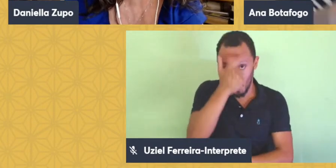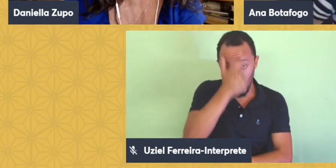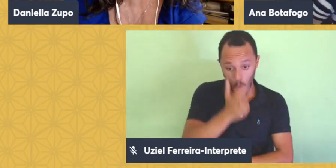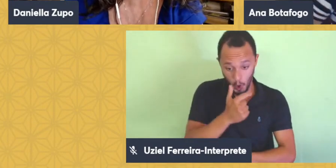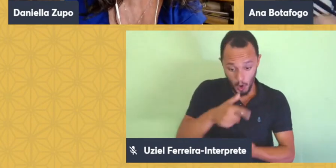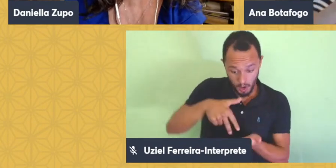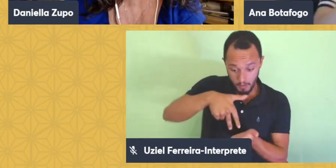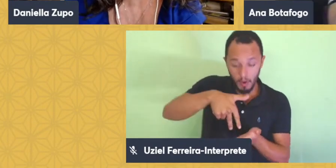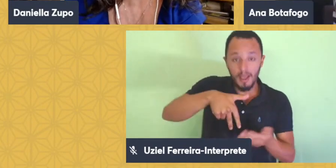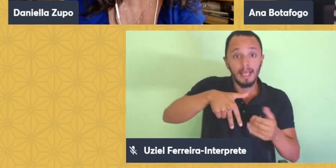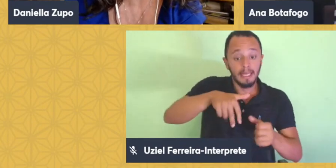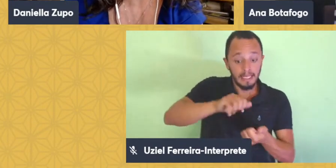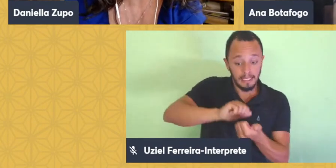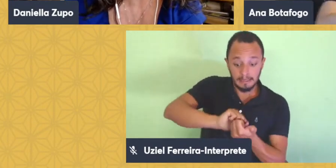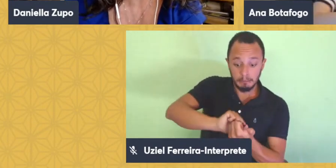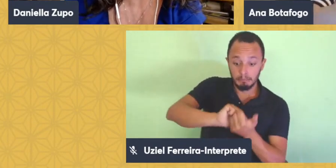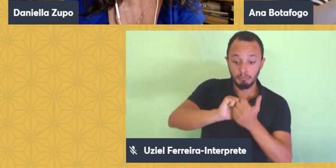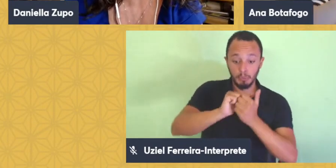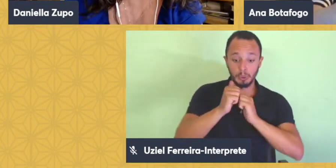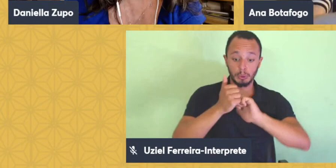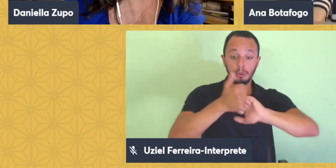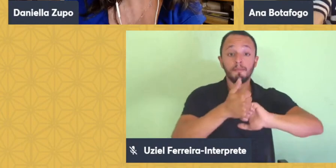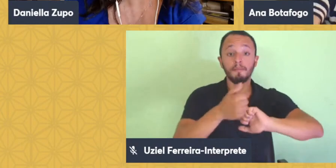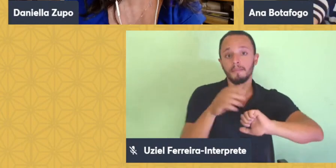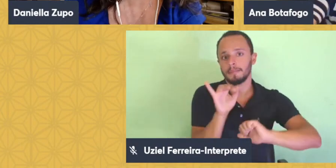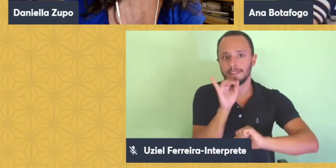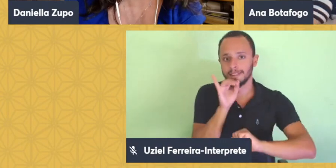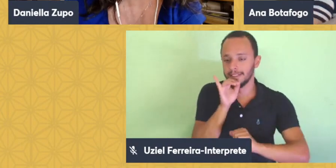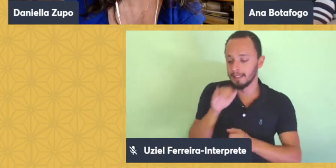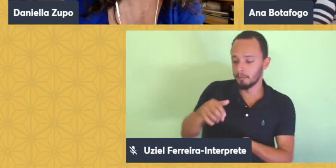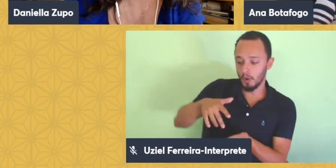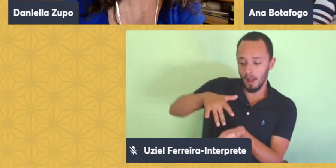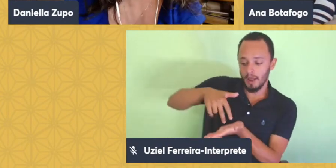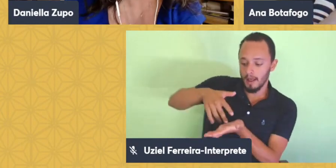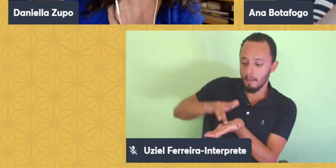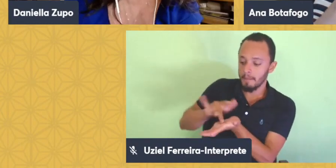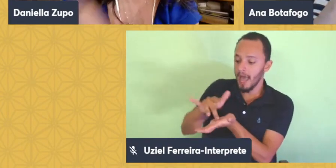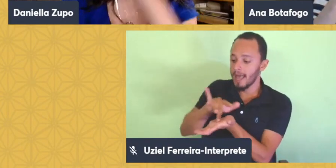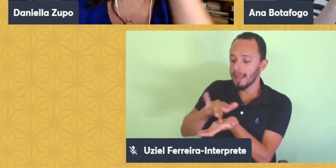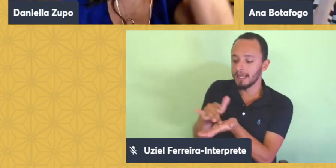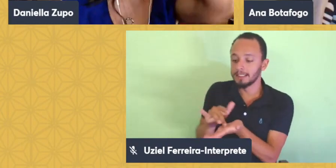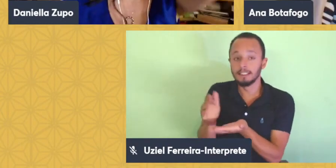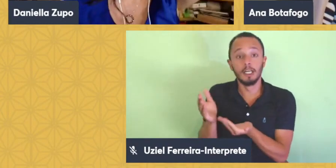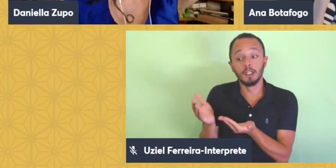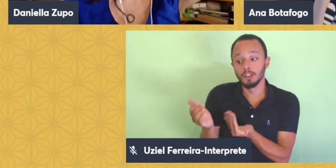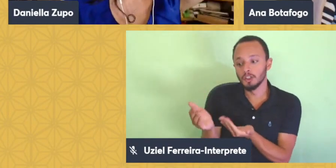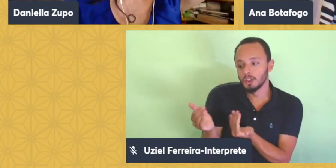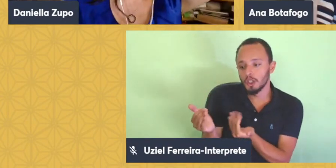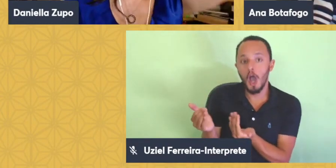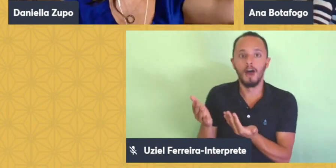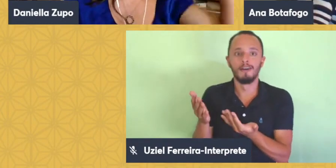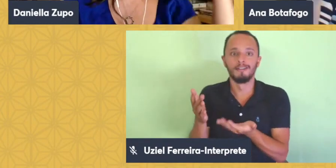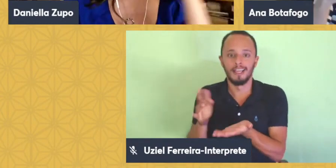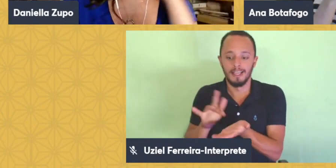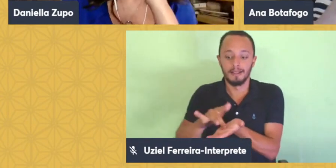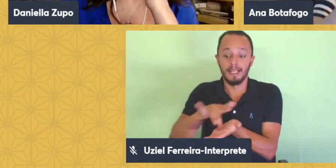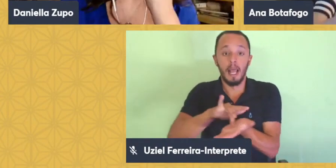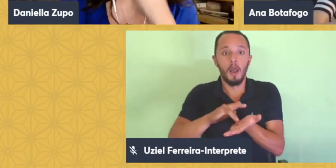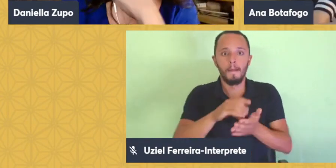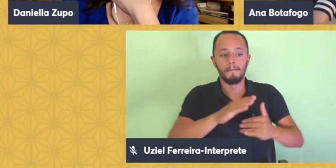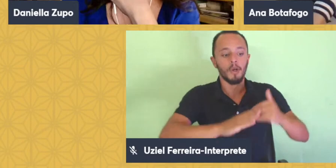isso eu falei ali no começo então é o corpo da menina o corpo da Bailarina o corpo da atleta